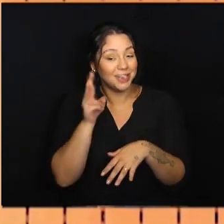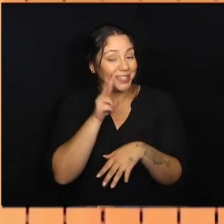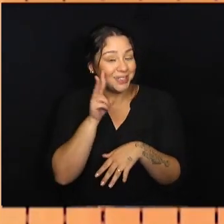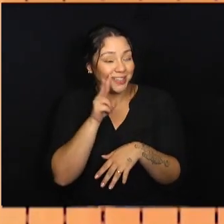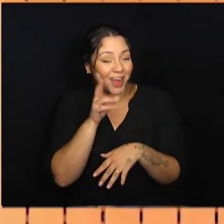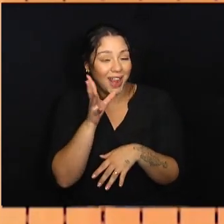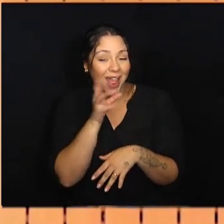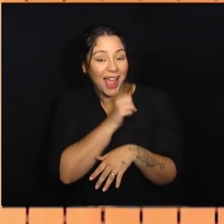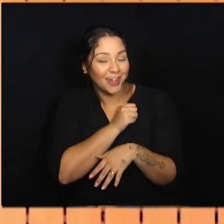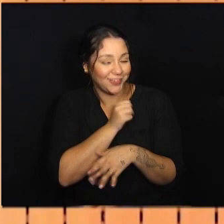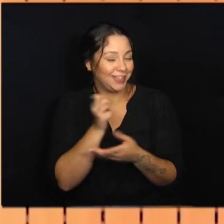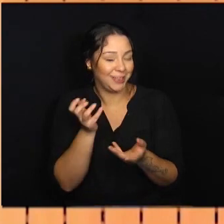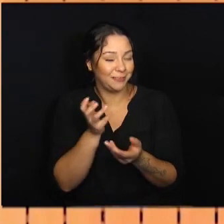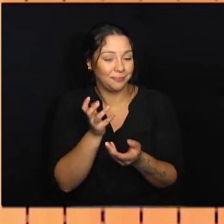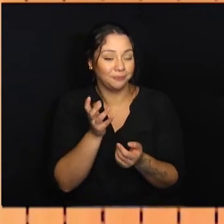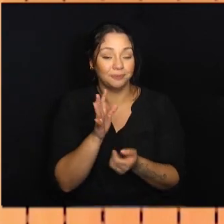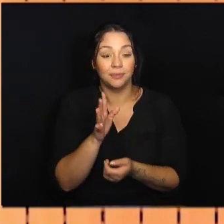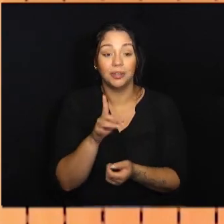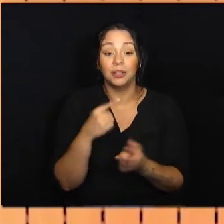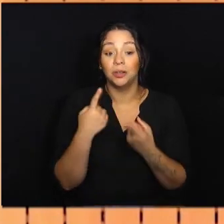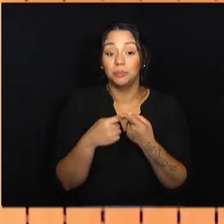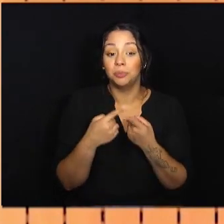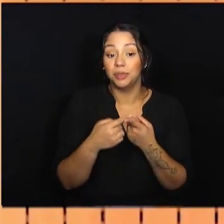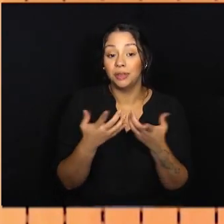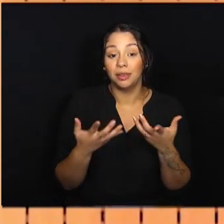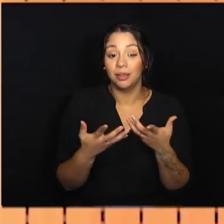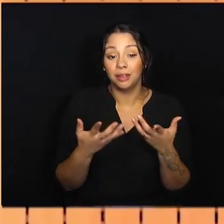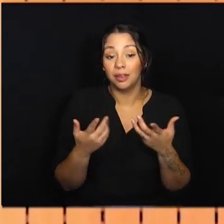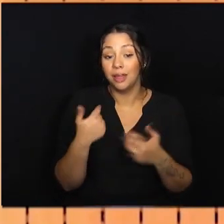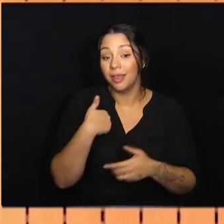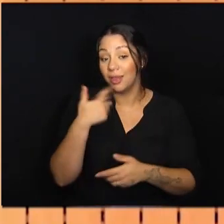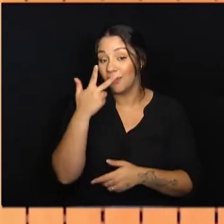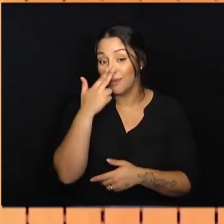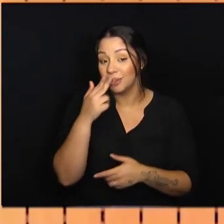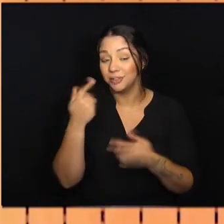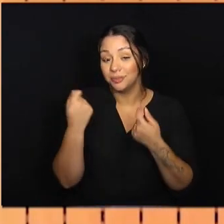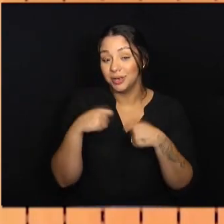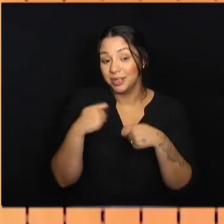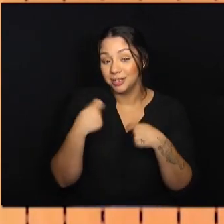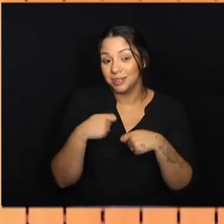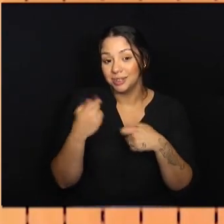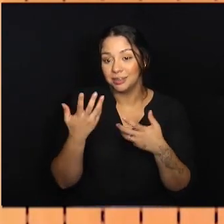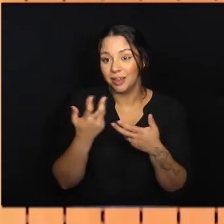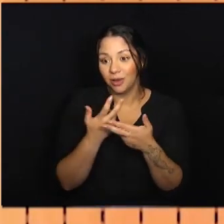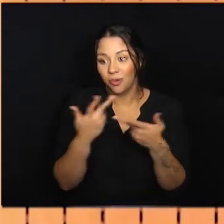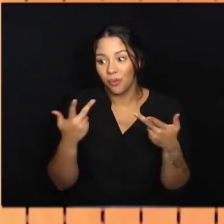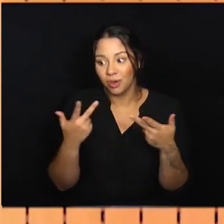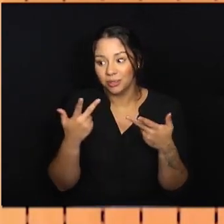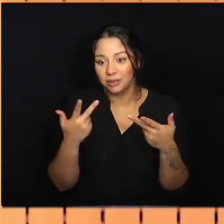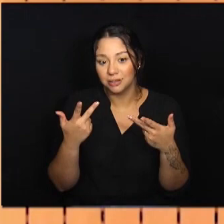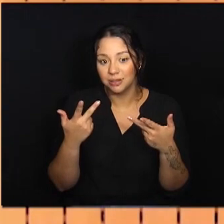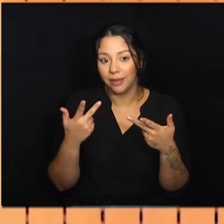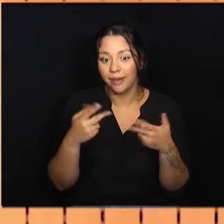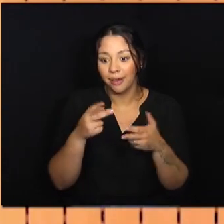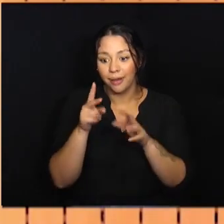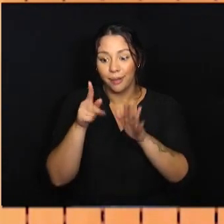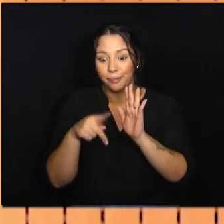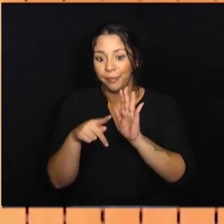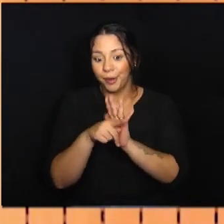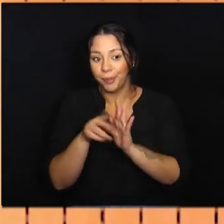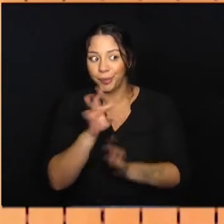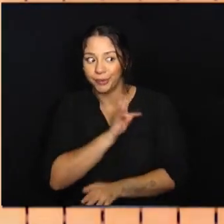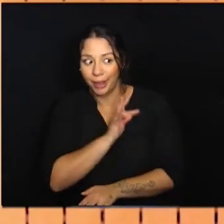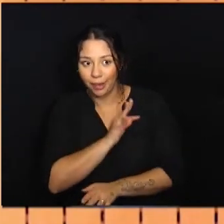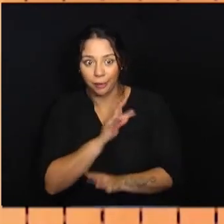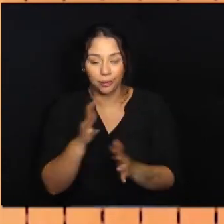aqui, porque eu acho que a gente tem que, às vezes, sair daquele nosso campo de palavreado técnico um pouco e tentar,